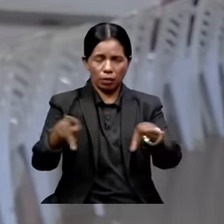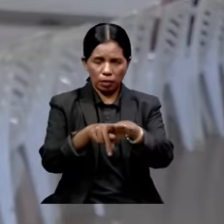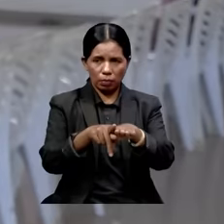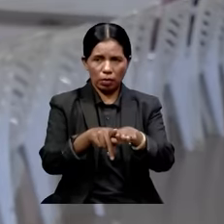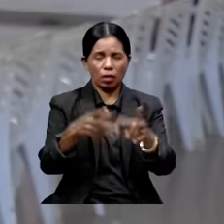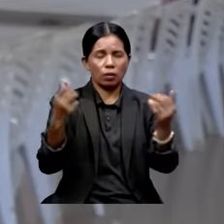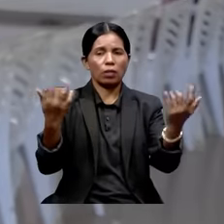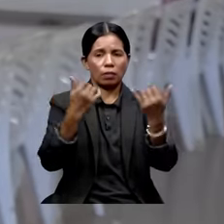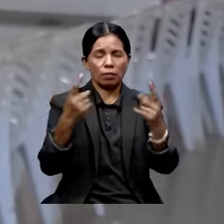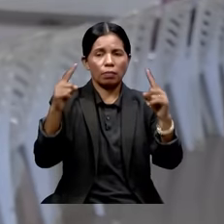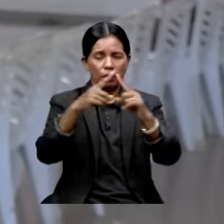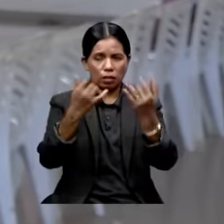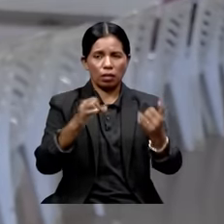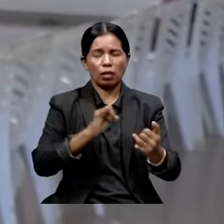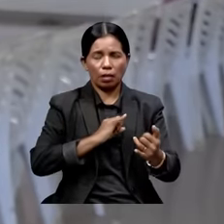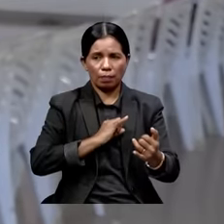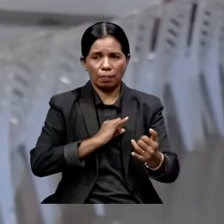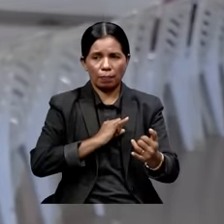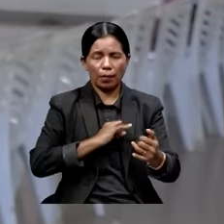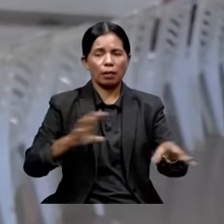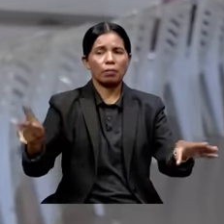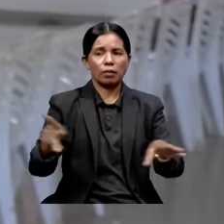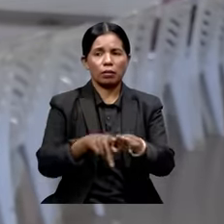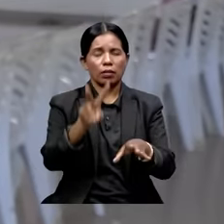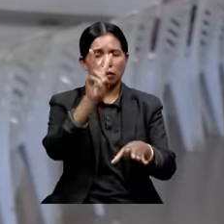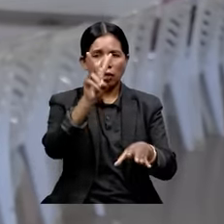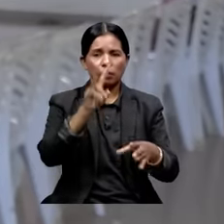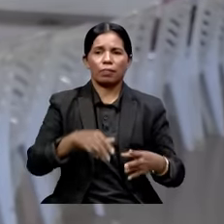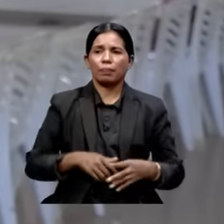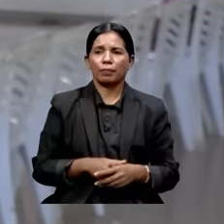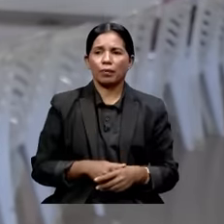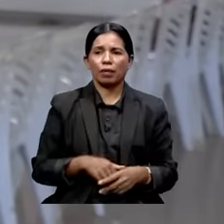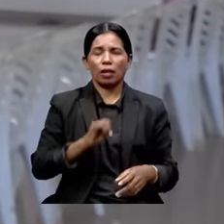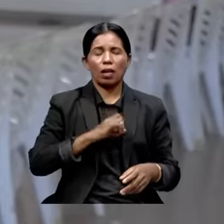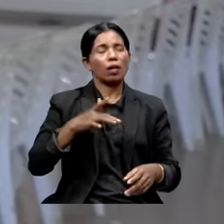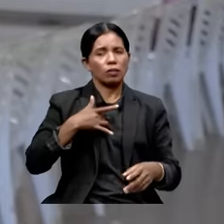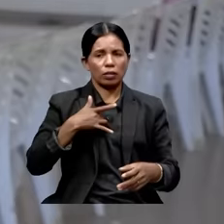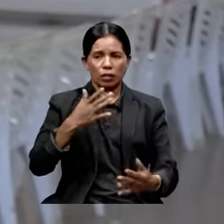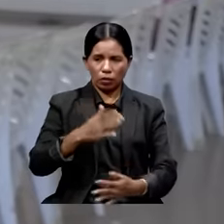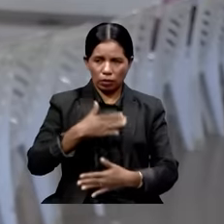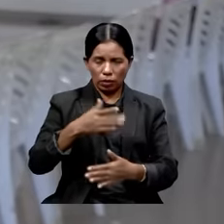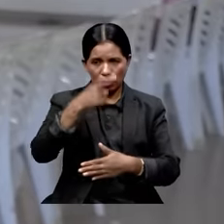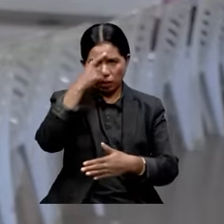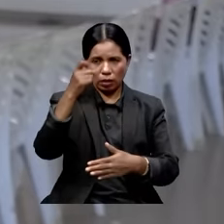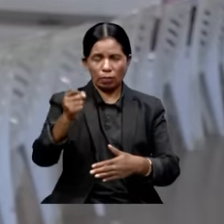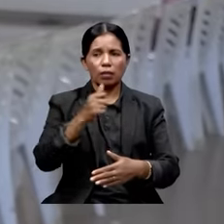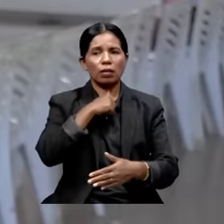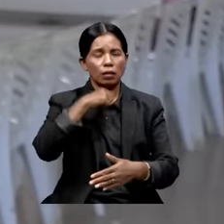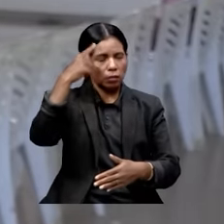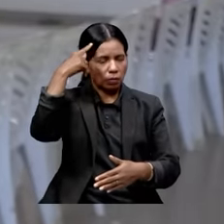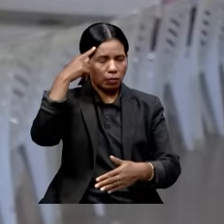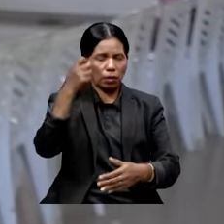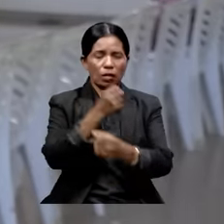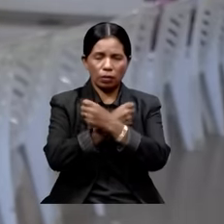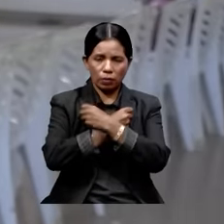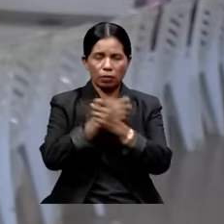Agora ba idane am hawal participasam ba dala rua. Eba hau sinti contente tamba am papa hadomi povo